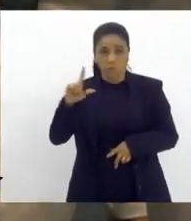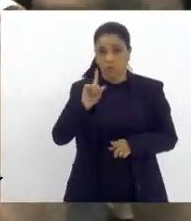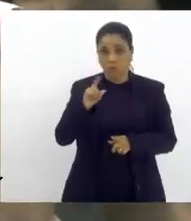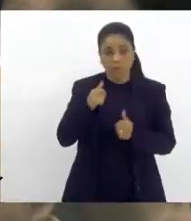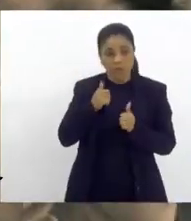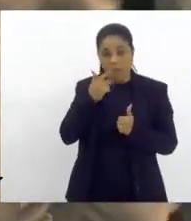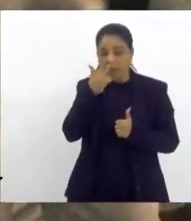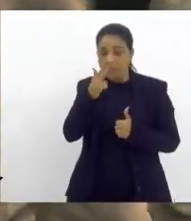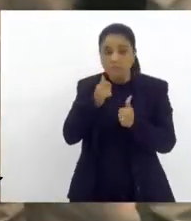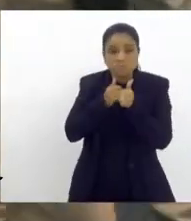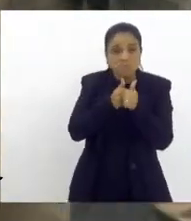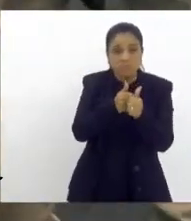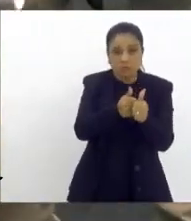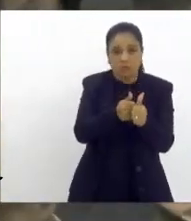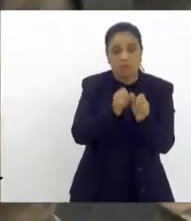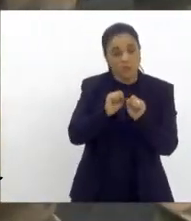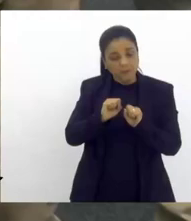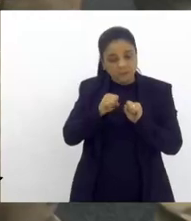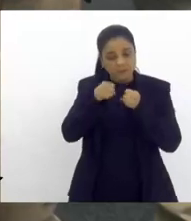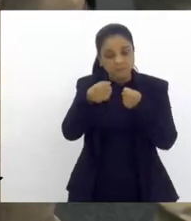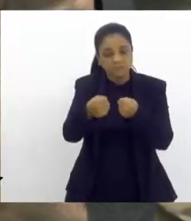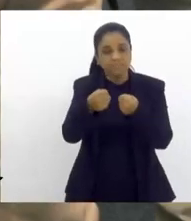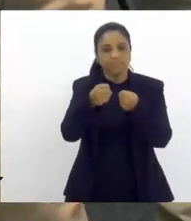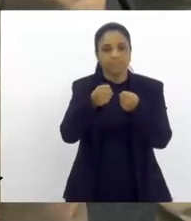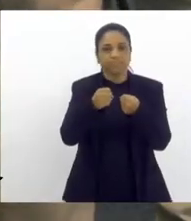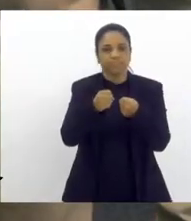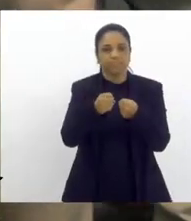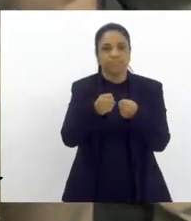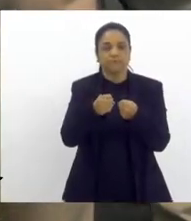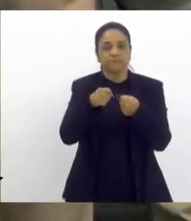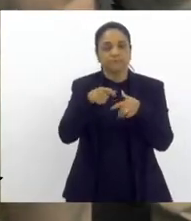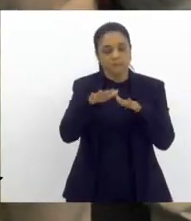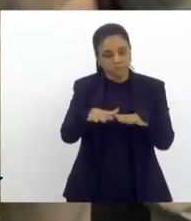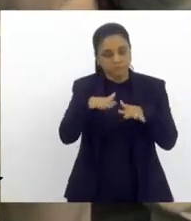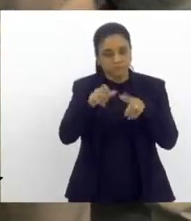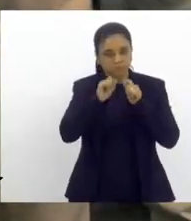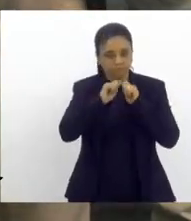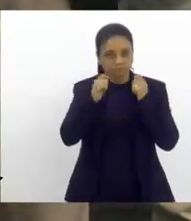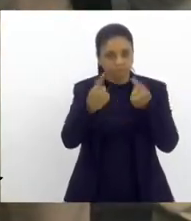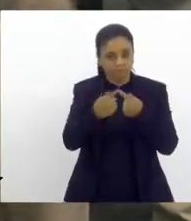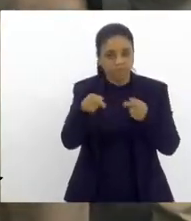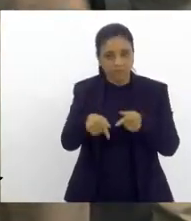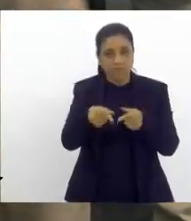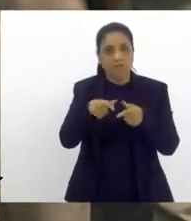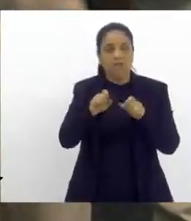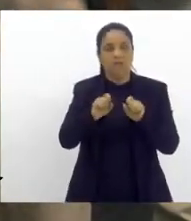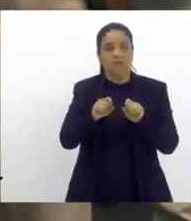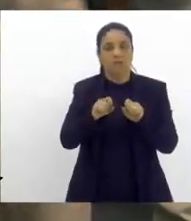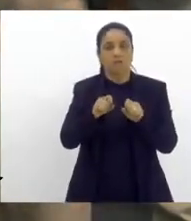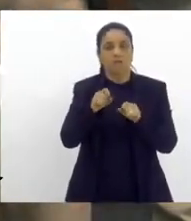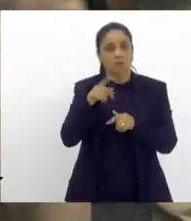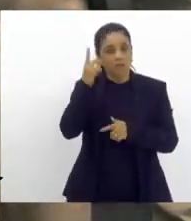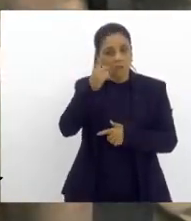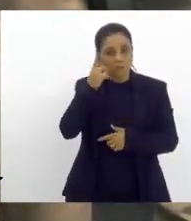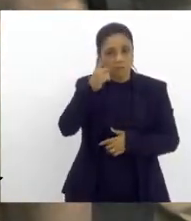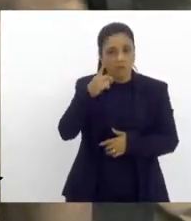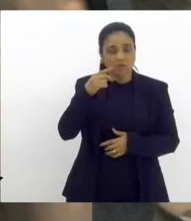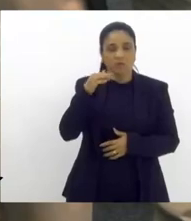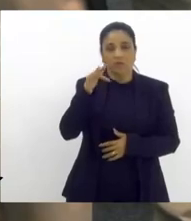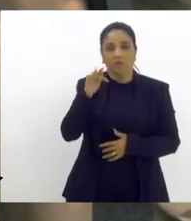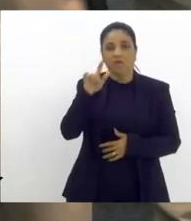uma defesa do republicanismo do funcionamento da casa né Deputado Flávio serafini não fica uma